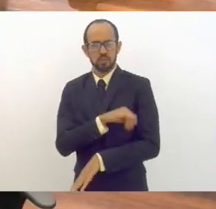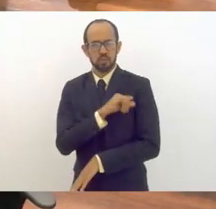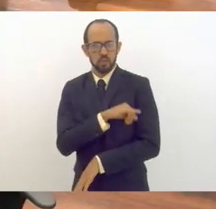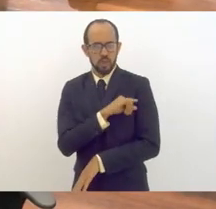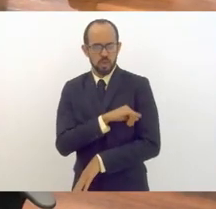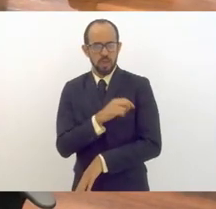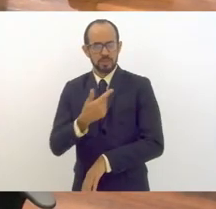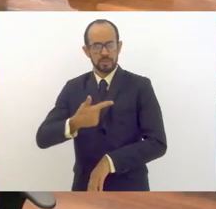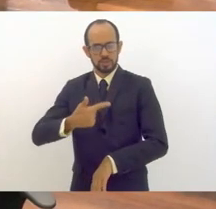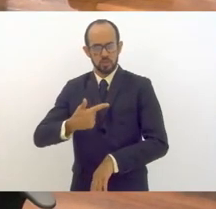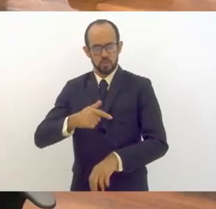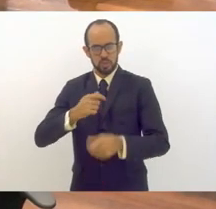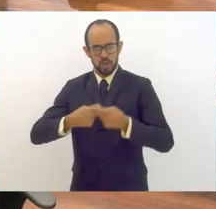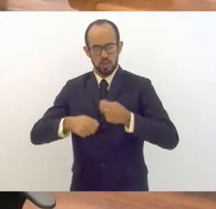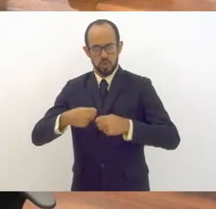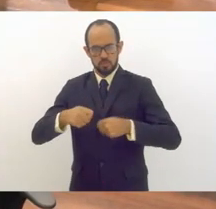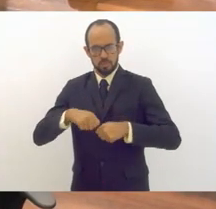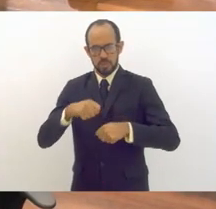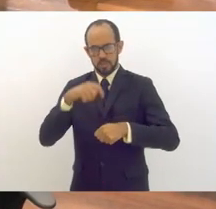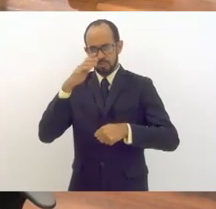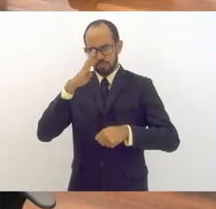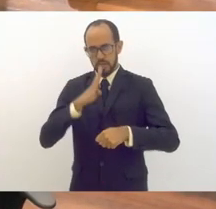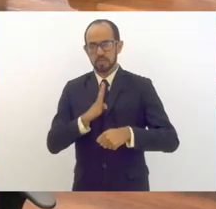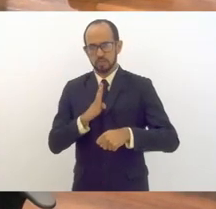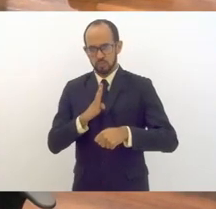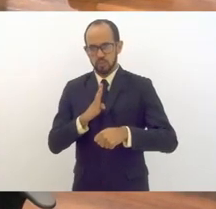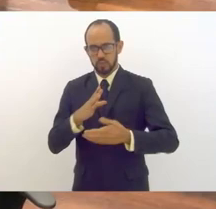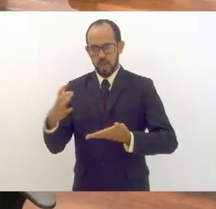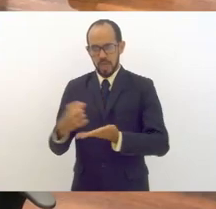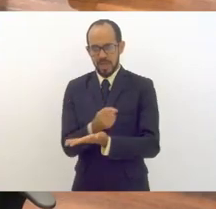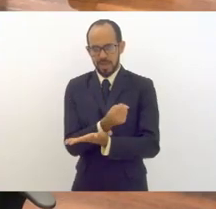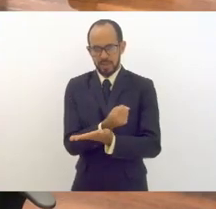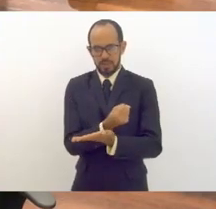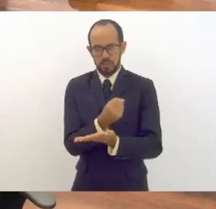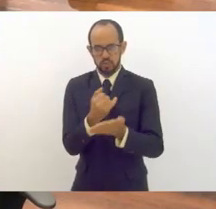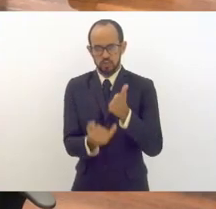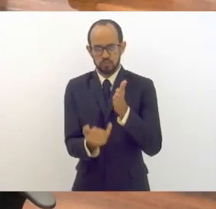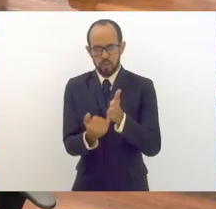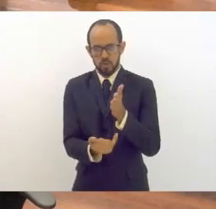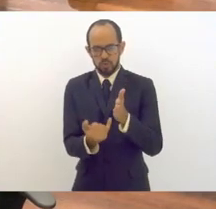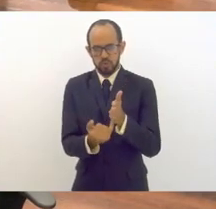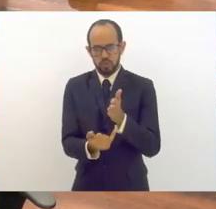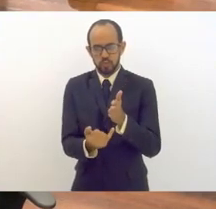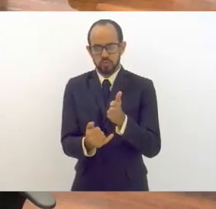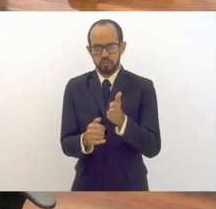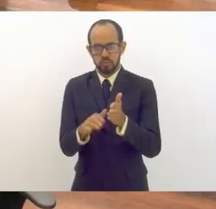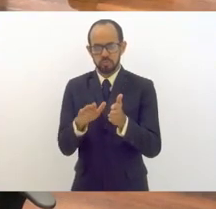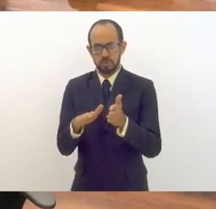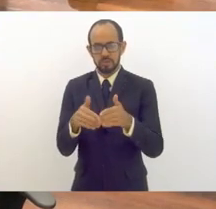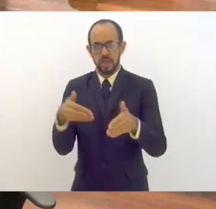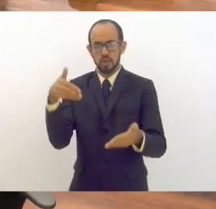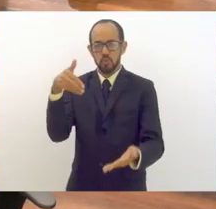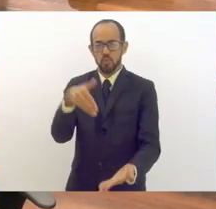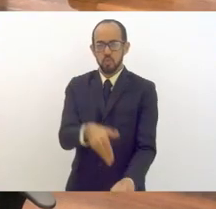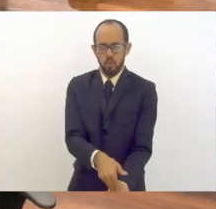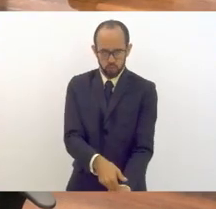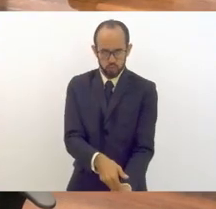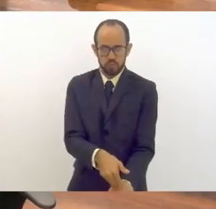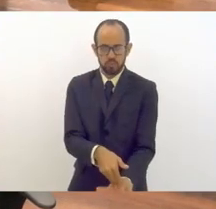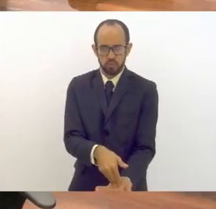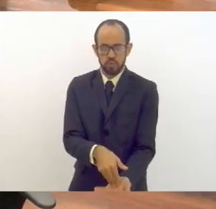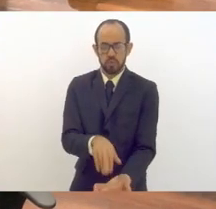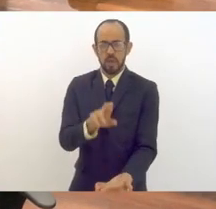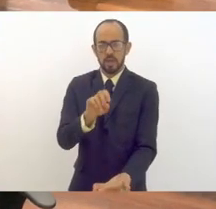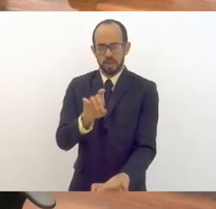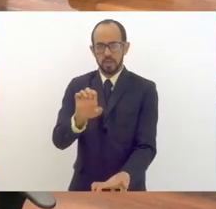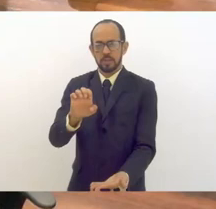do Brasil, segunda em arrecadação de impostos e está em último lugar entre as redes estaduais